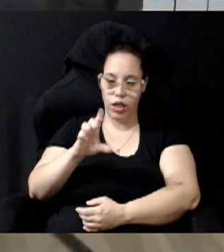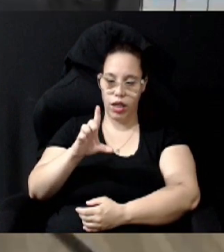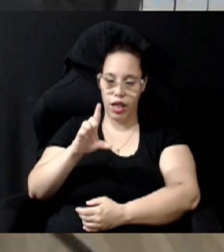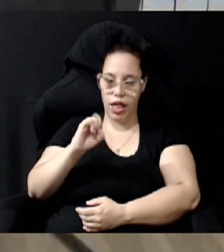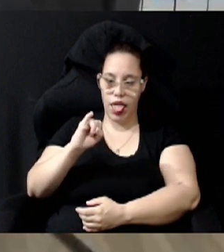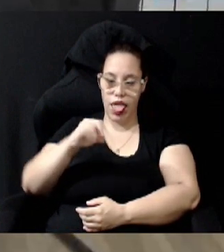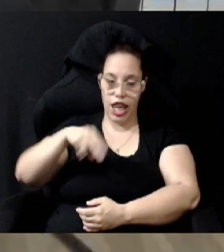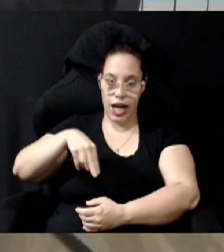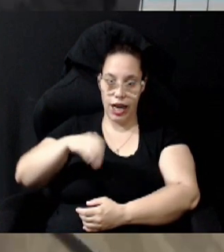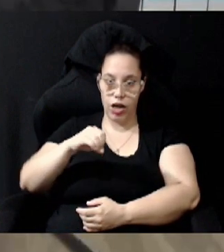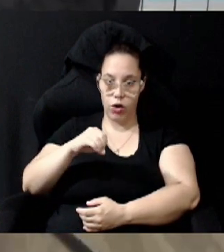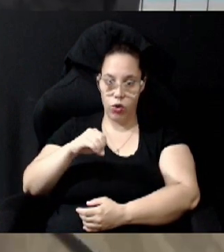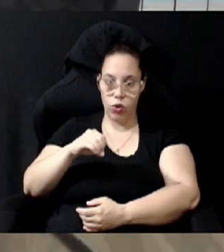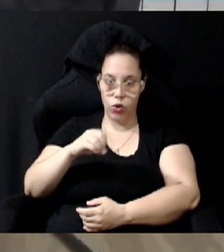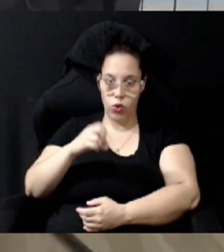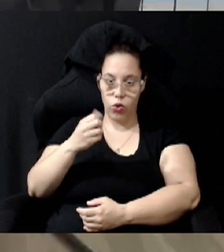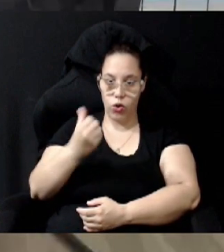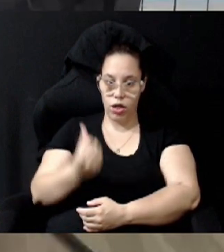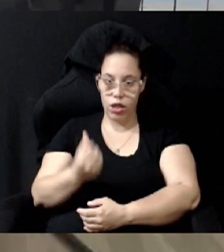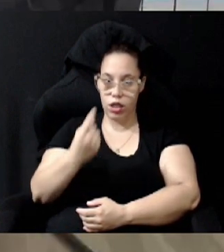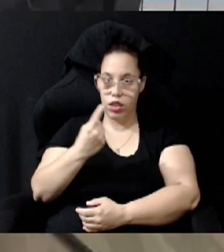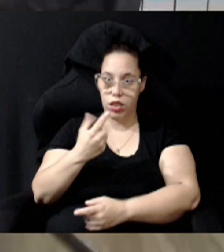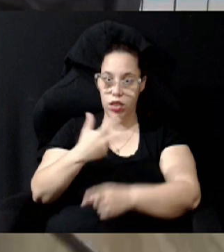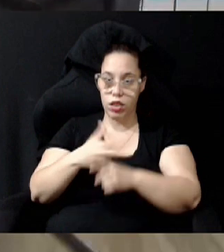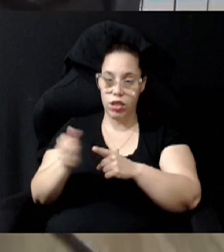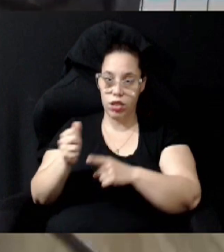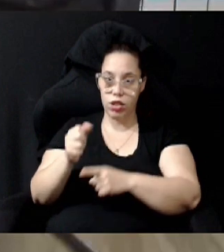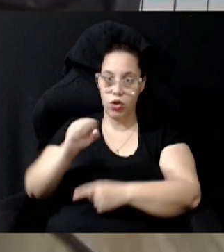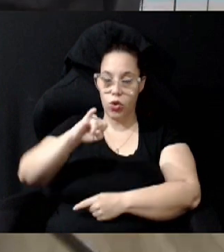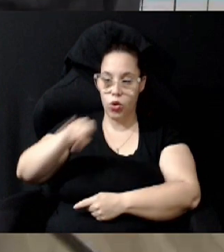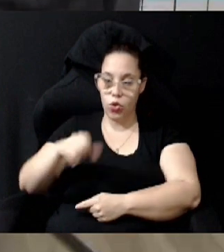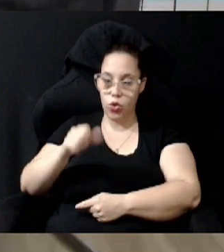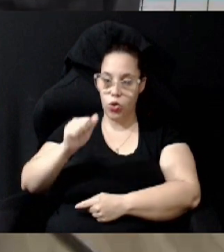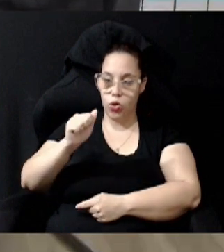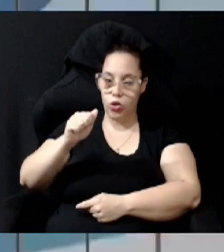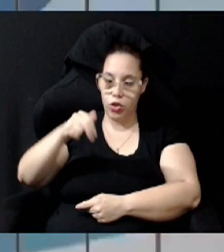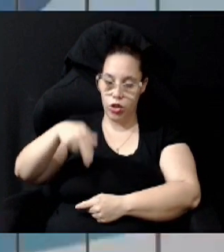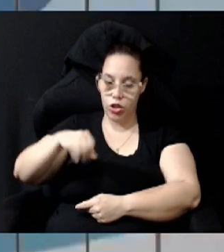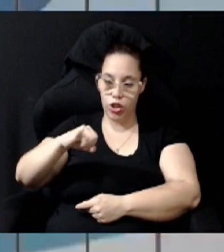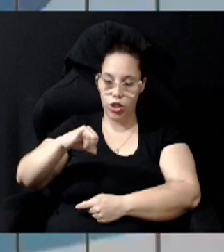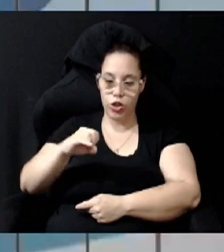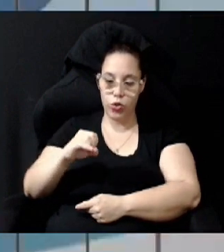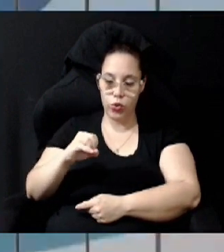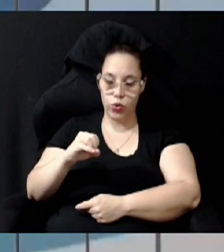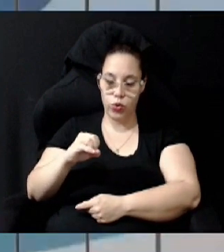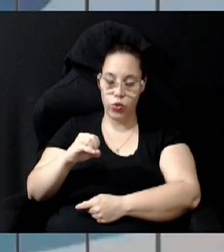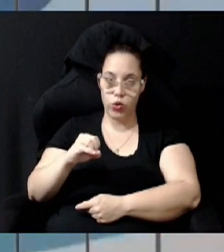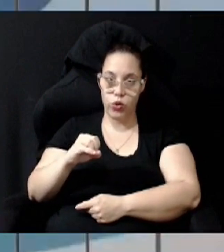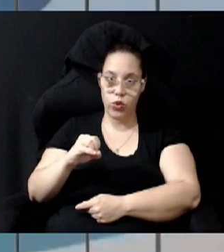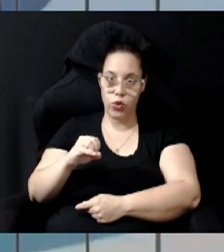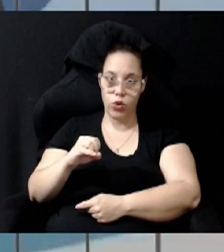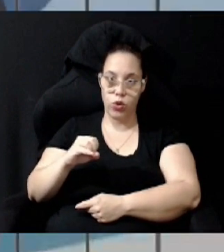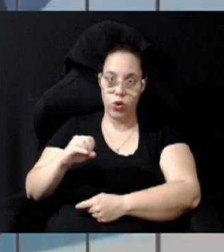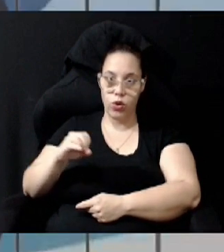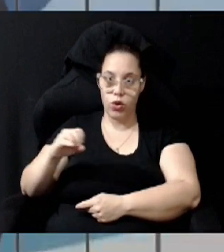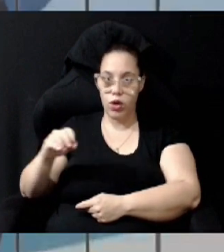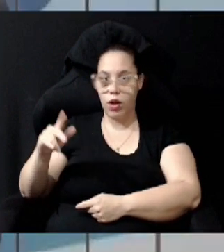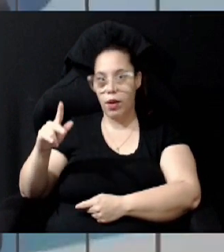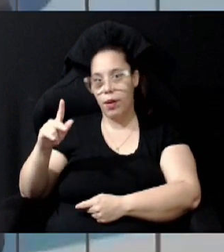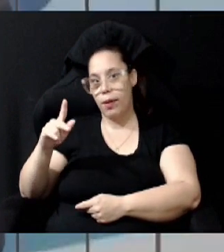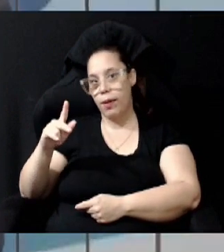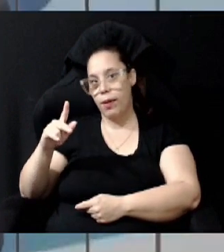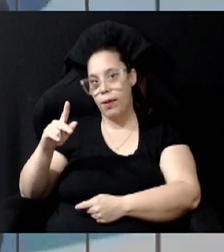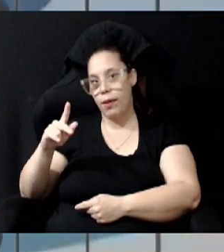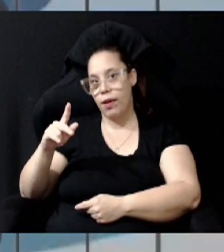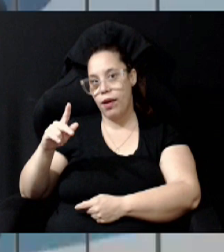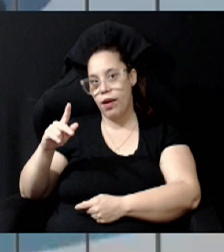Em 61 vence o Jânio Quadros da direita, porque assim, era basicamente PTB e